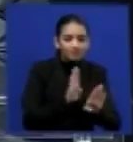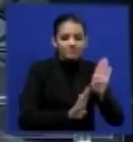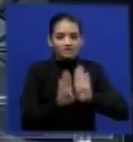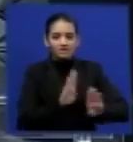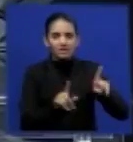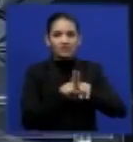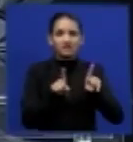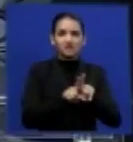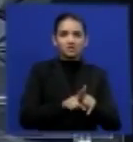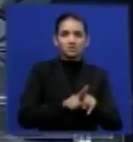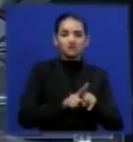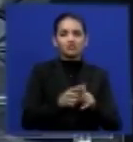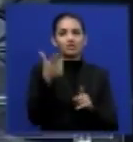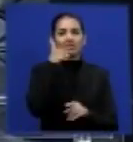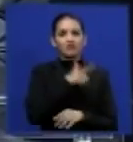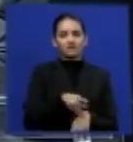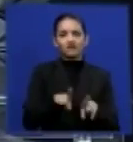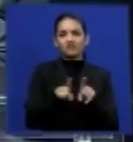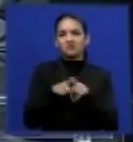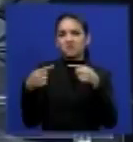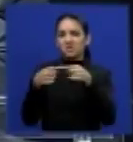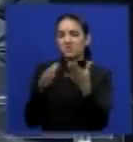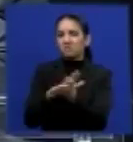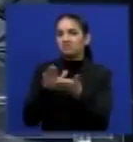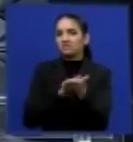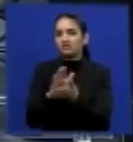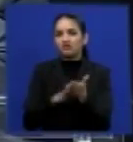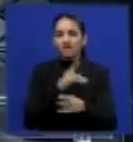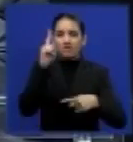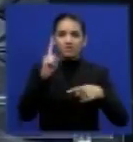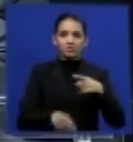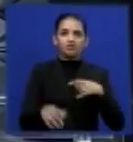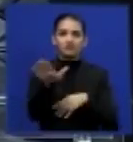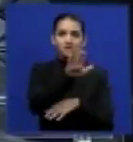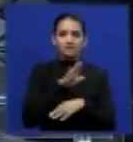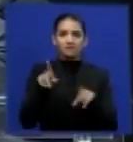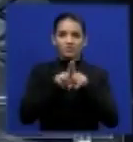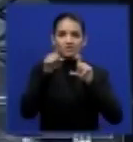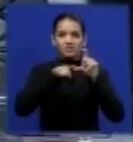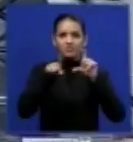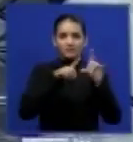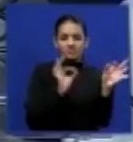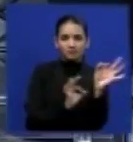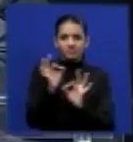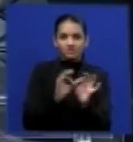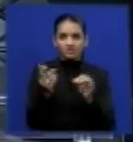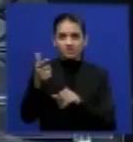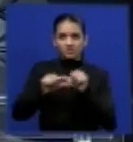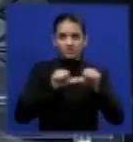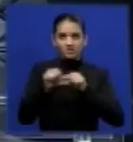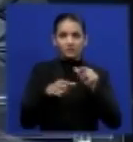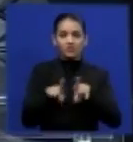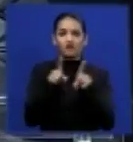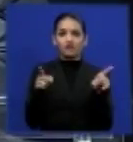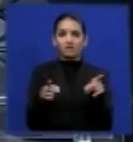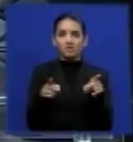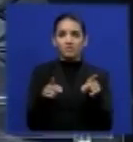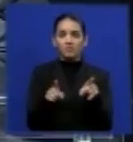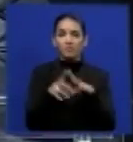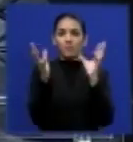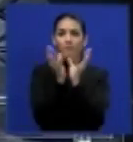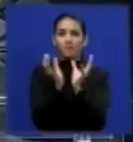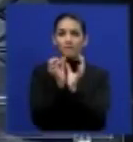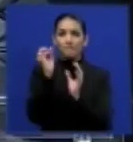com a proibição Geral de importação de pneus reformados por outro lado o painel concluiu que